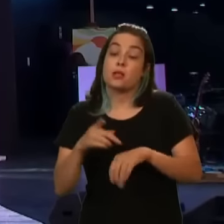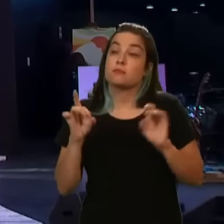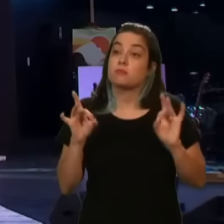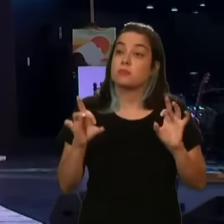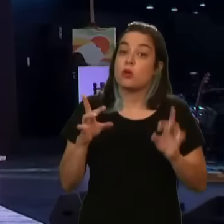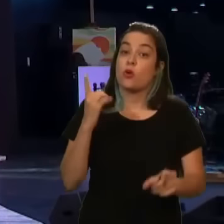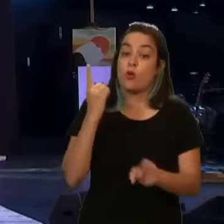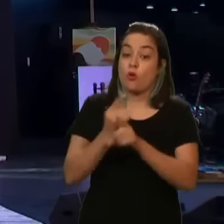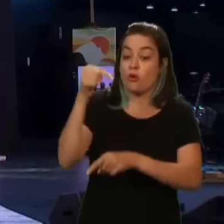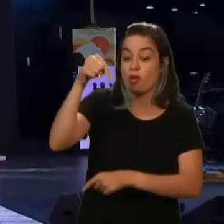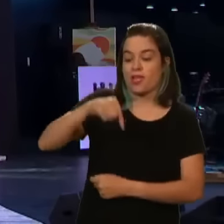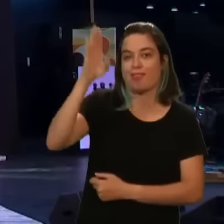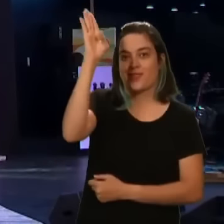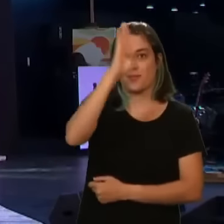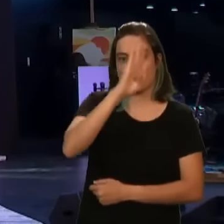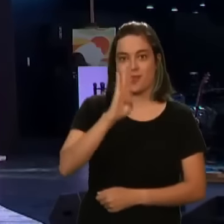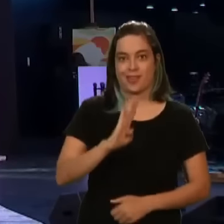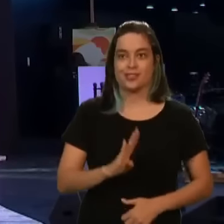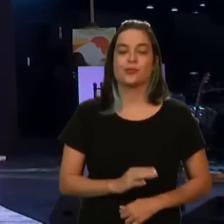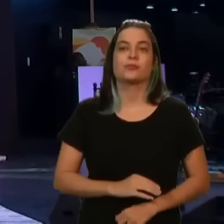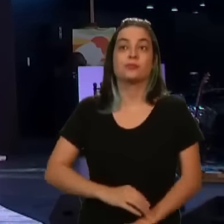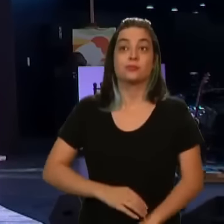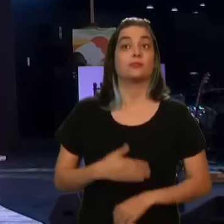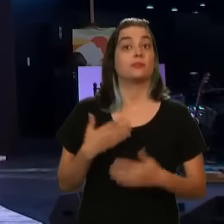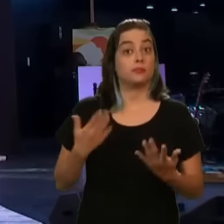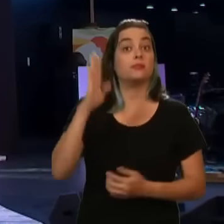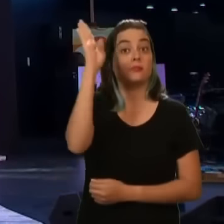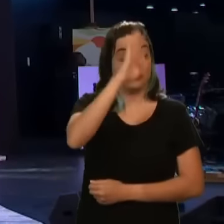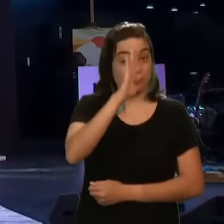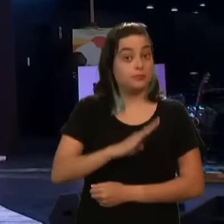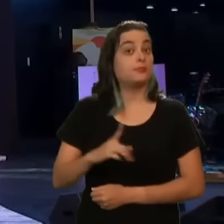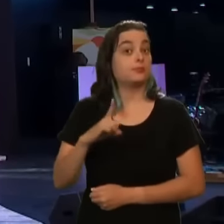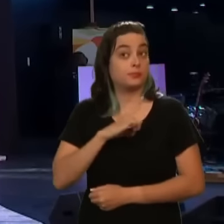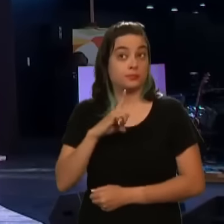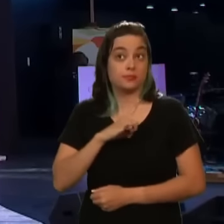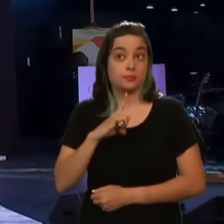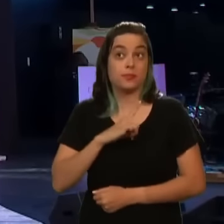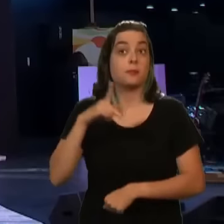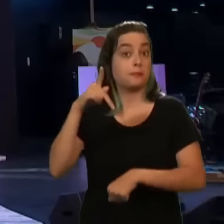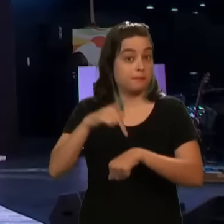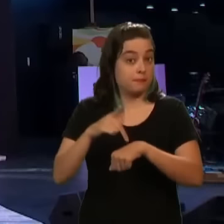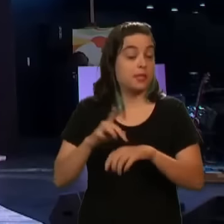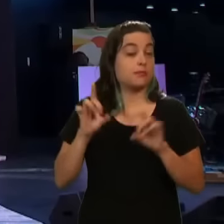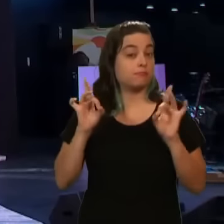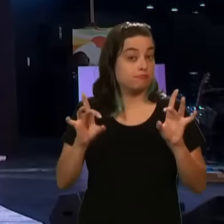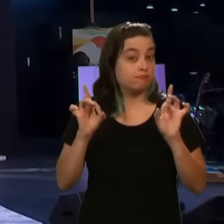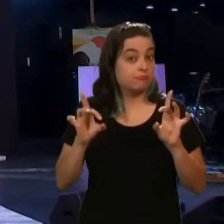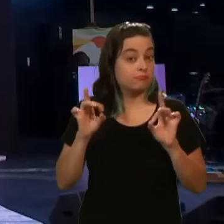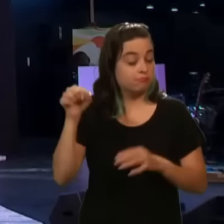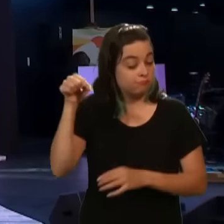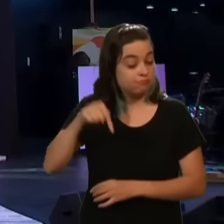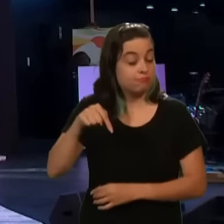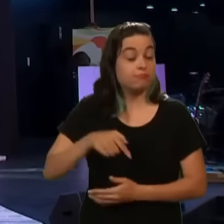no Brasil. Você sabia que o Brasil é uma grande fonte de pedras preciosas?